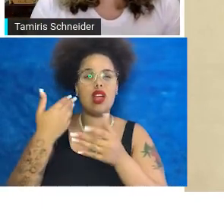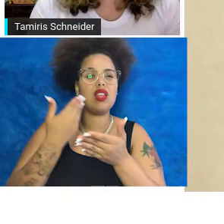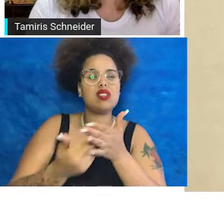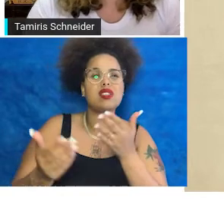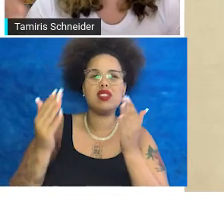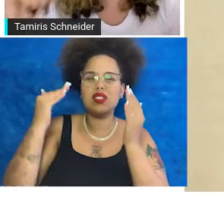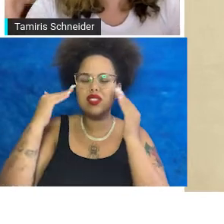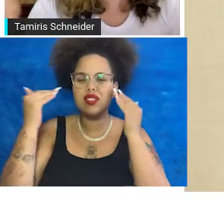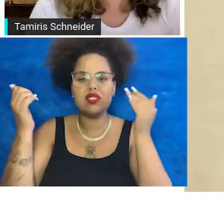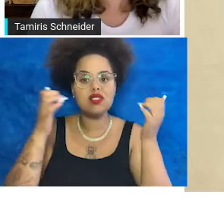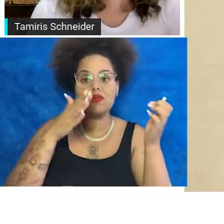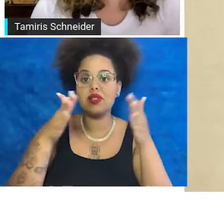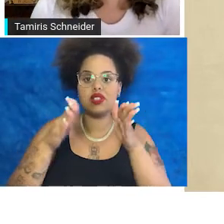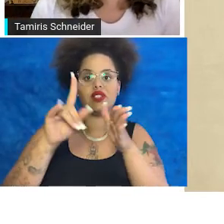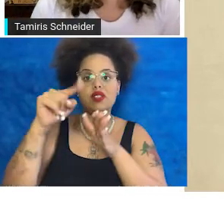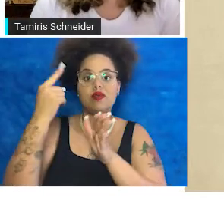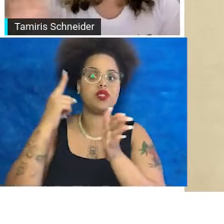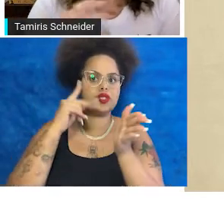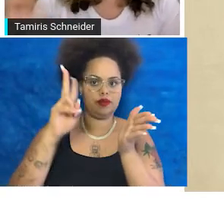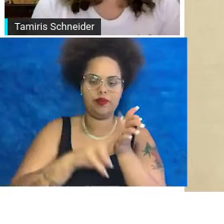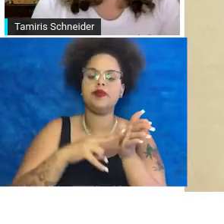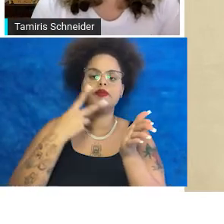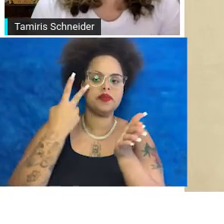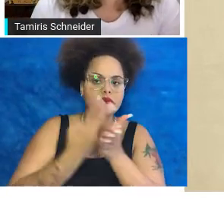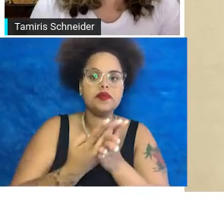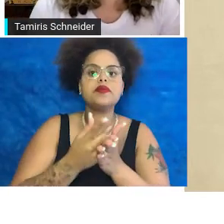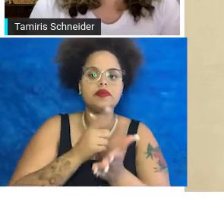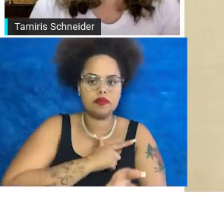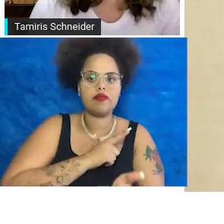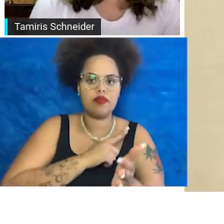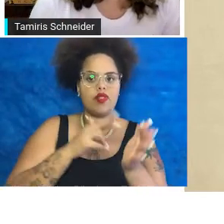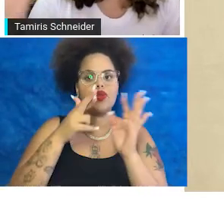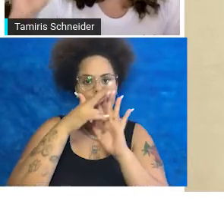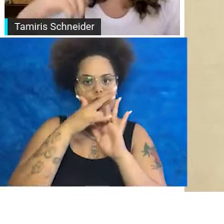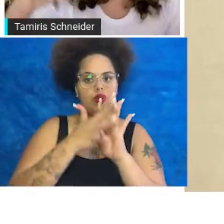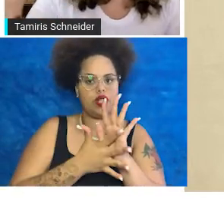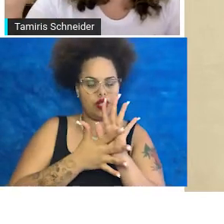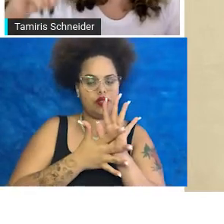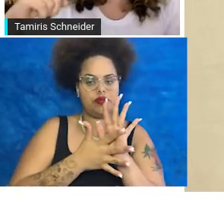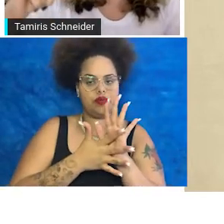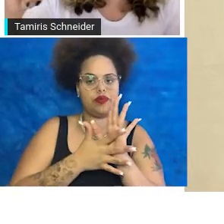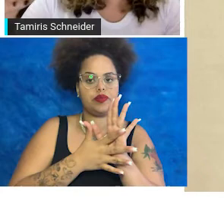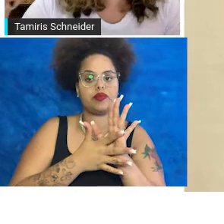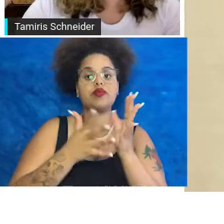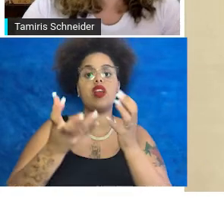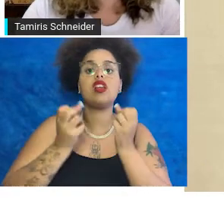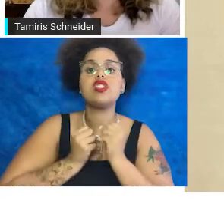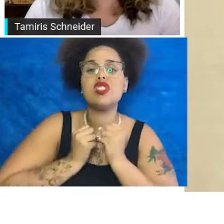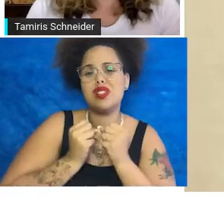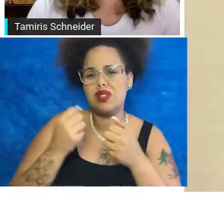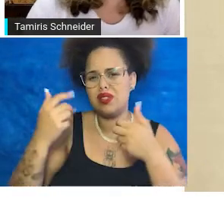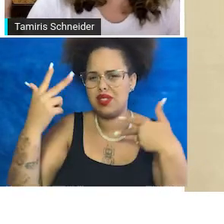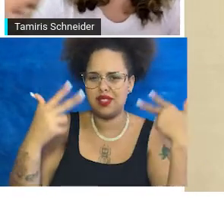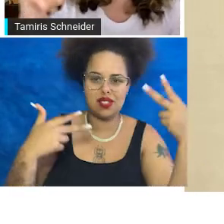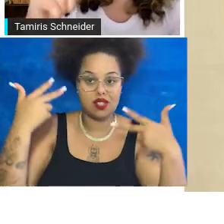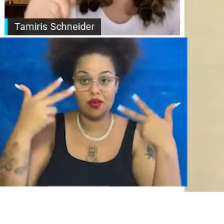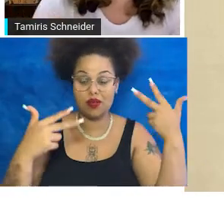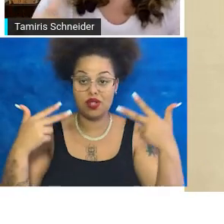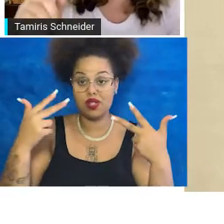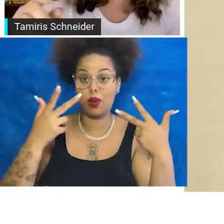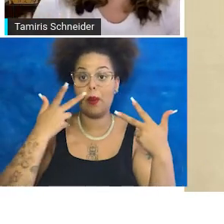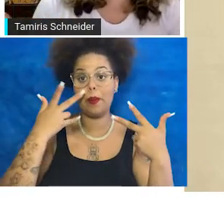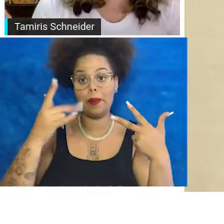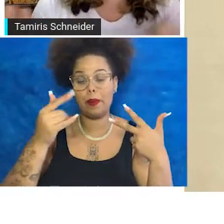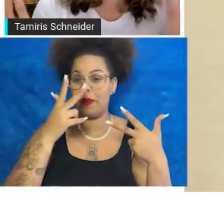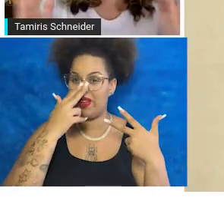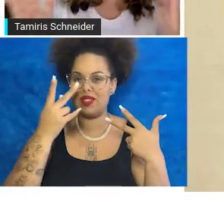perdendo depois dessa virada que ela teve no roteiro, né? Ela adquiriu esteticamente parecido com os pais,